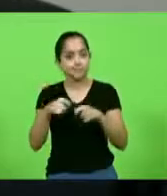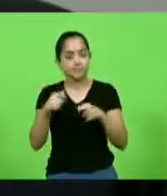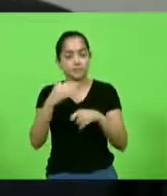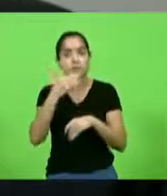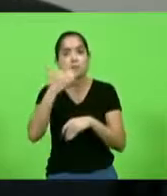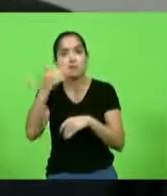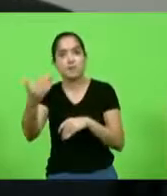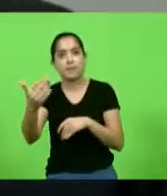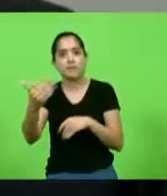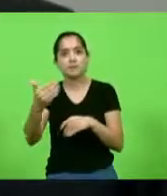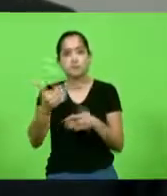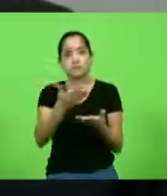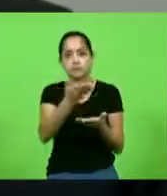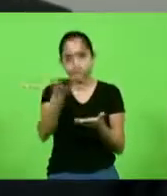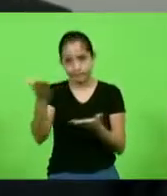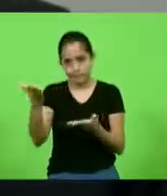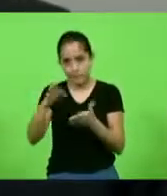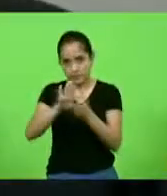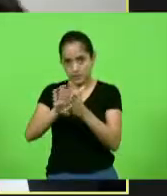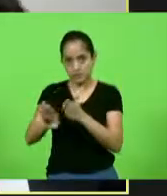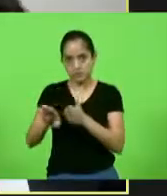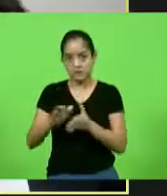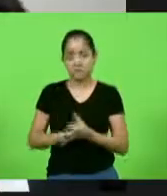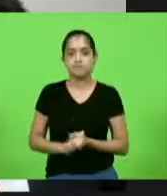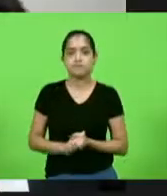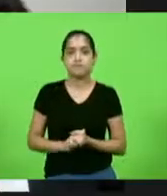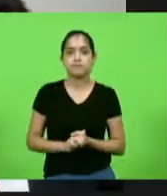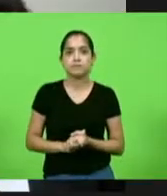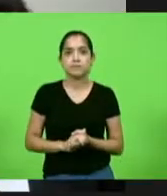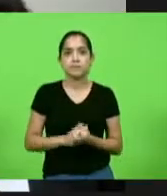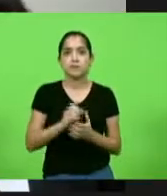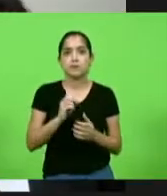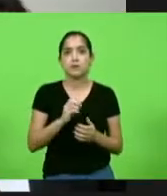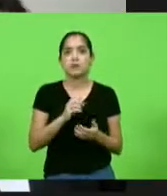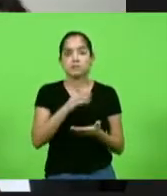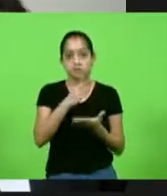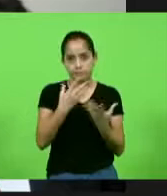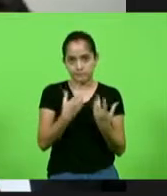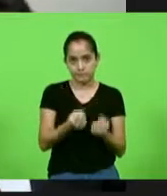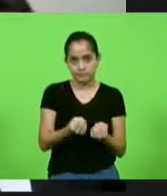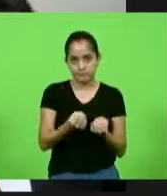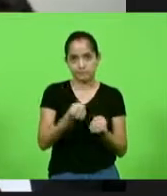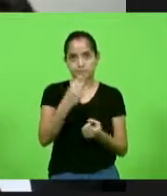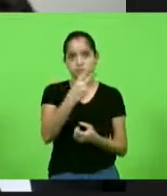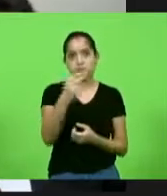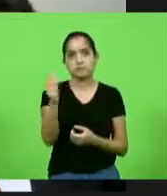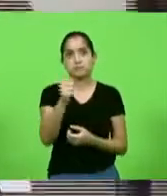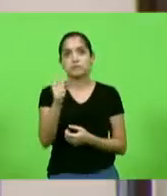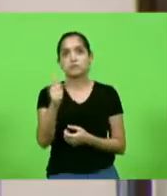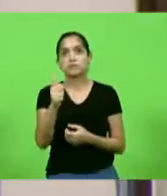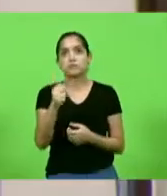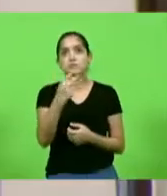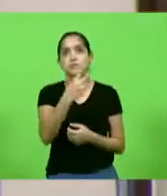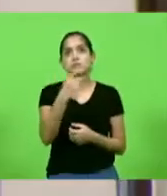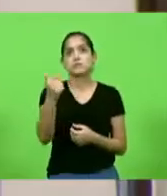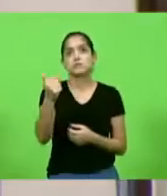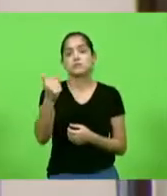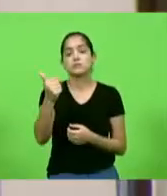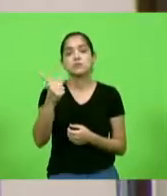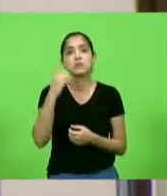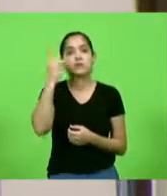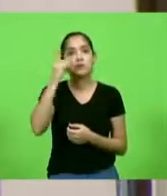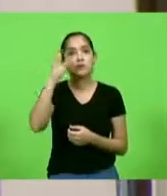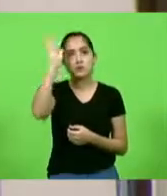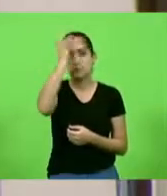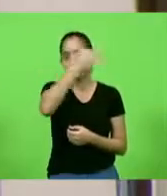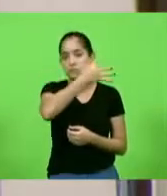a vênia da retirada de pauta. Deferido o requerimento de Vossa Excelência. Moção 212, doutor deputado Fabiano da Luz, manifestando